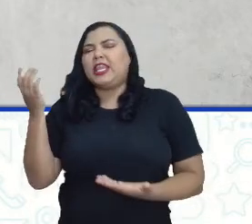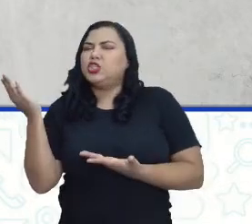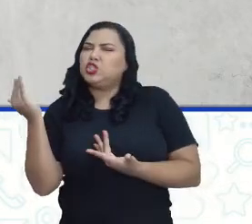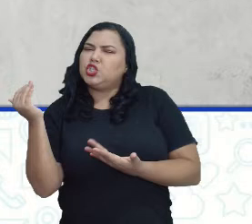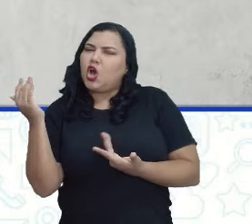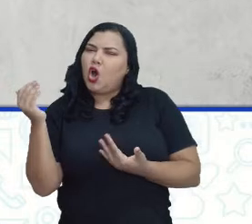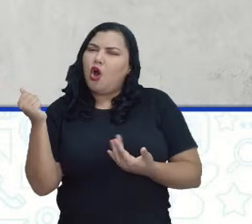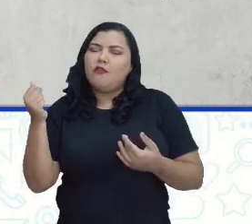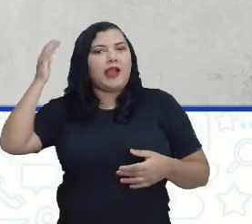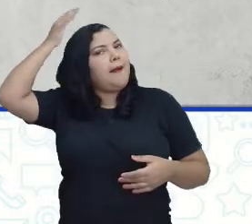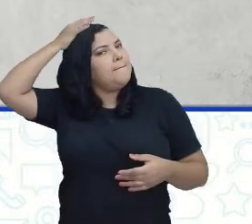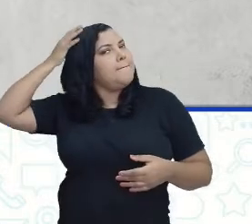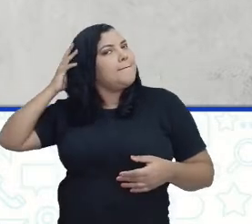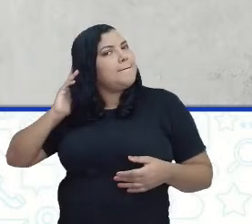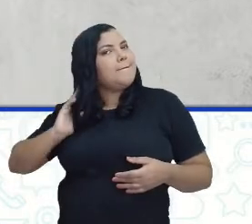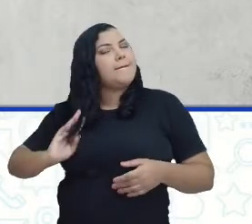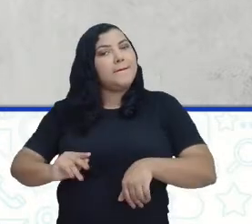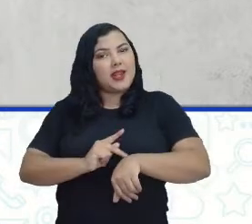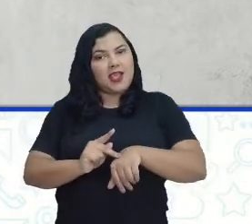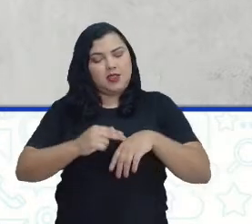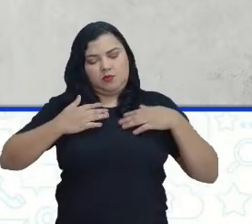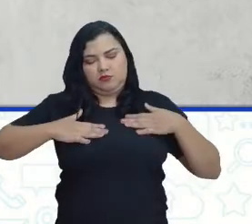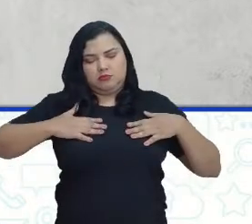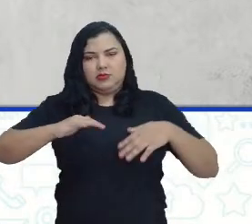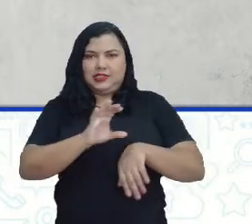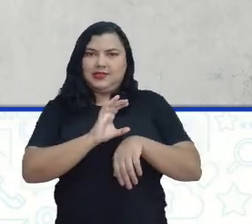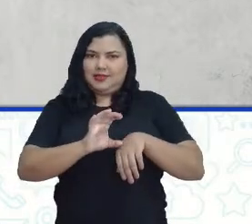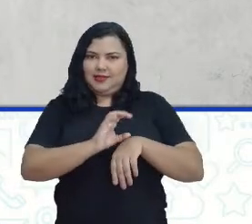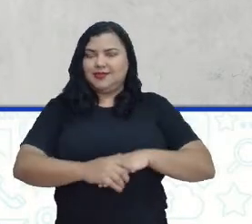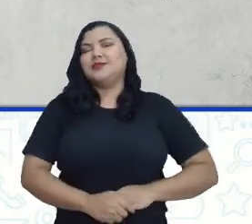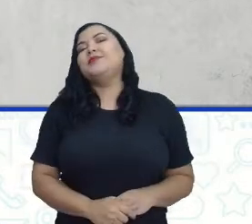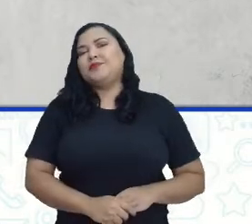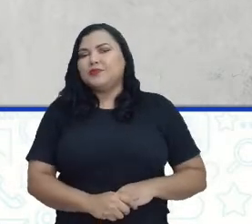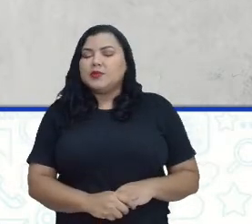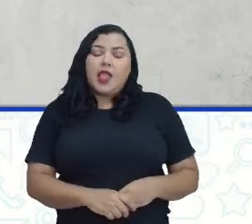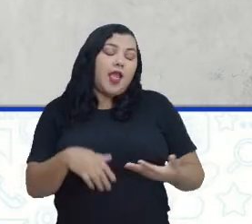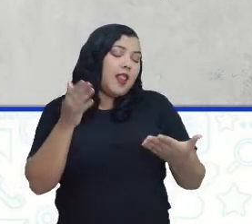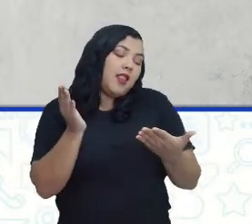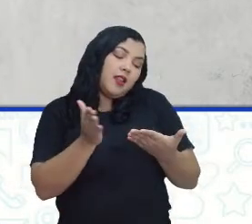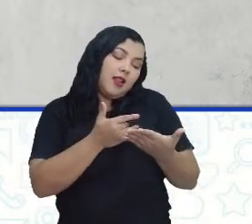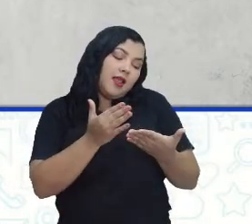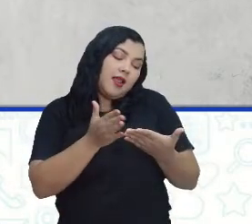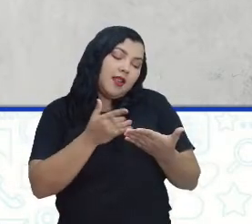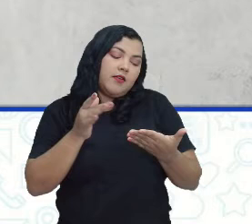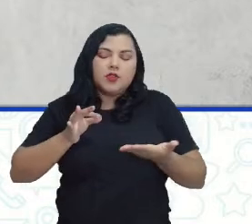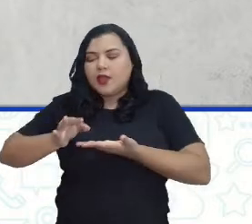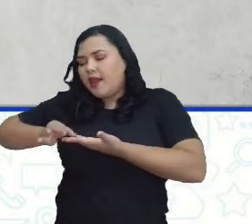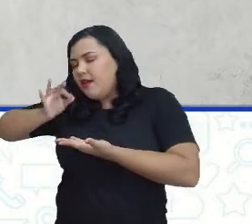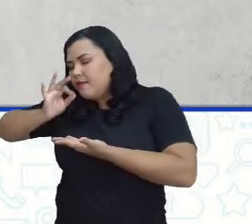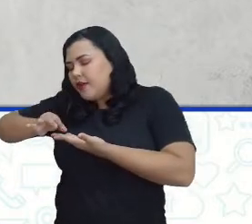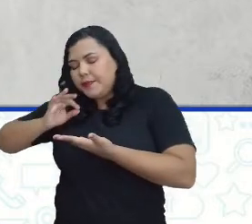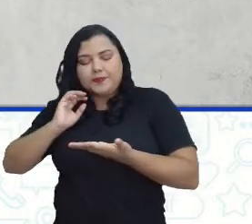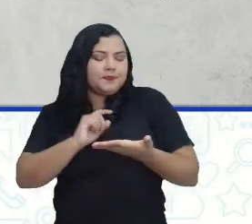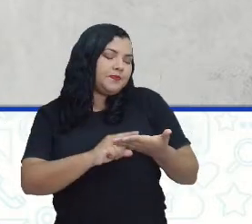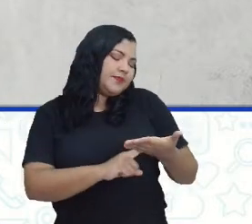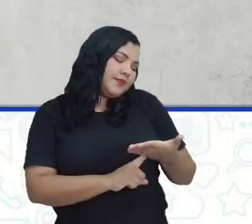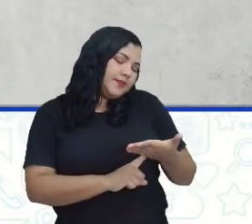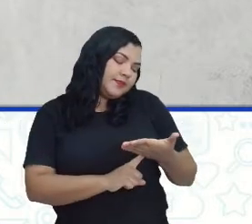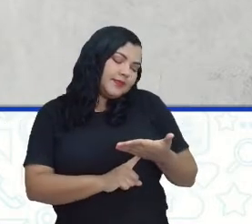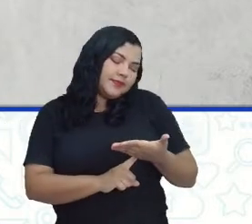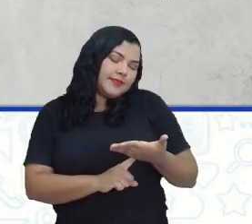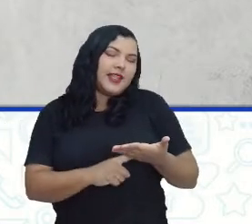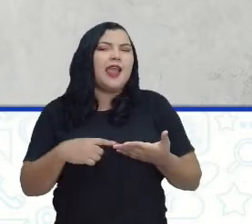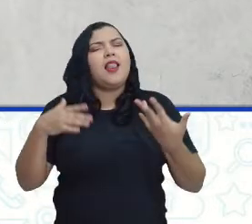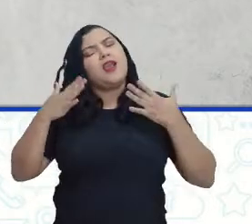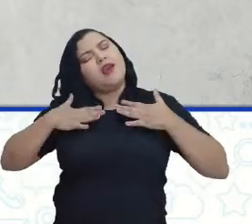livro enquanto bebe um café. Ela parece serena e confortável, enquanto desfruta de sua bebida. O ambiente